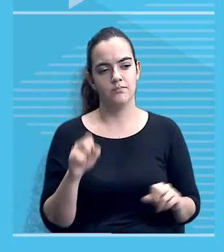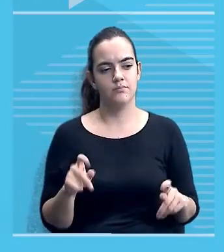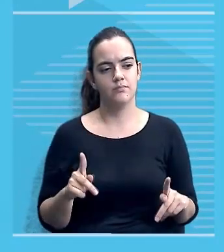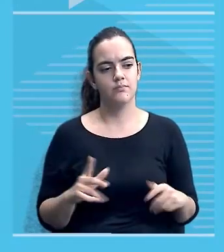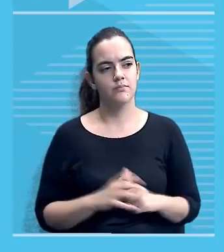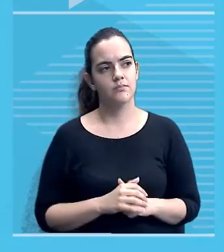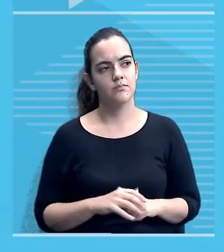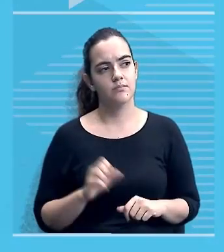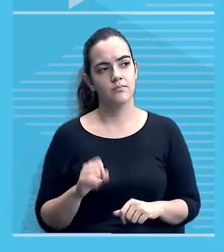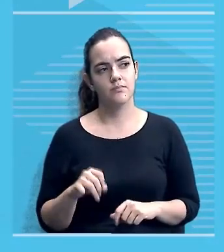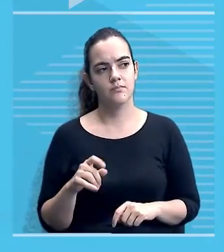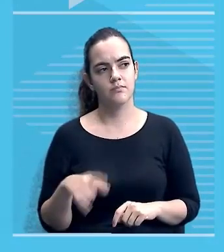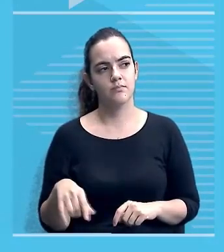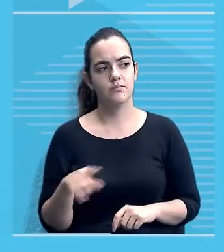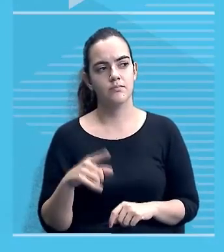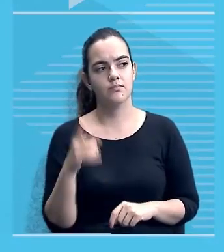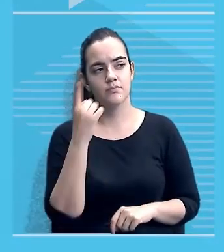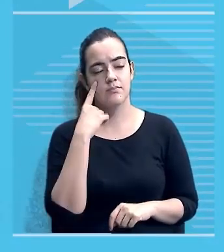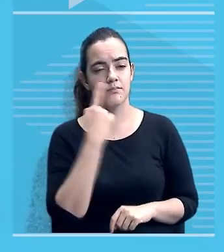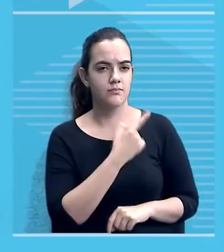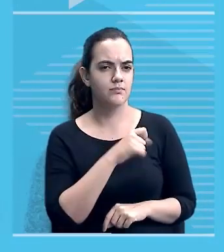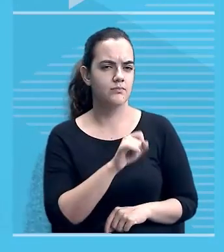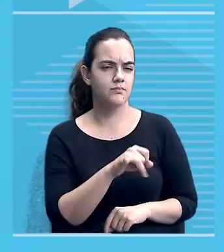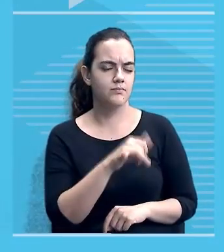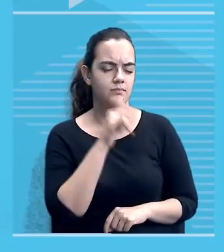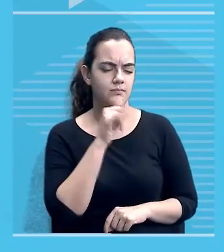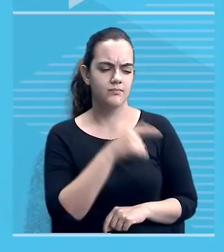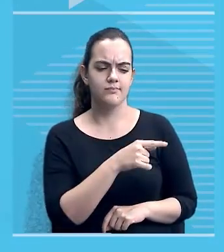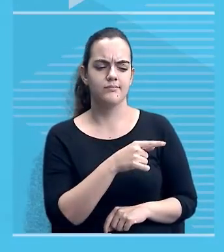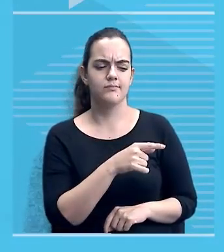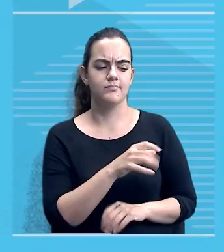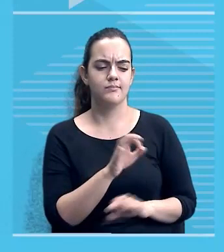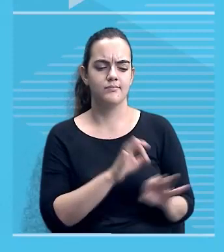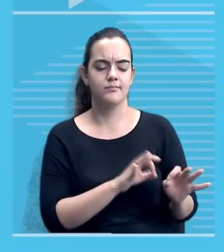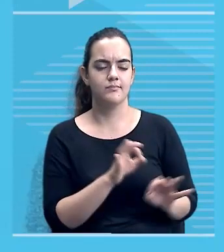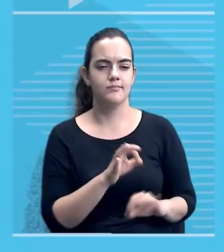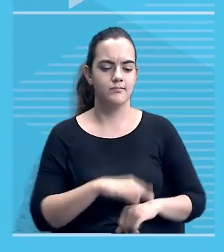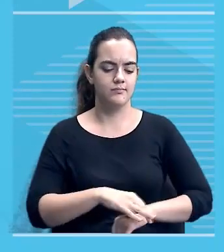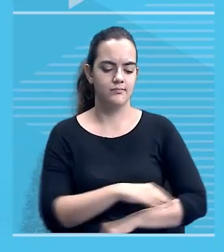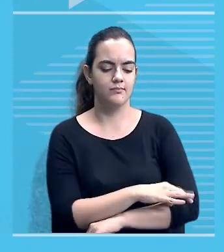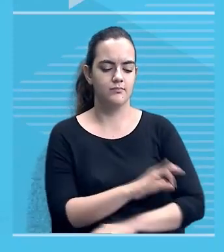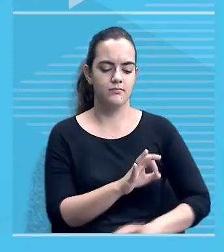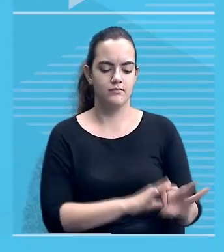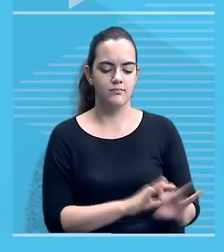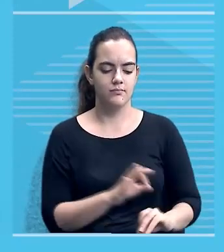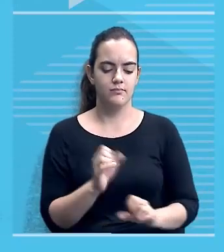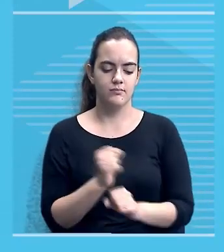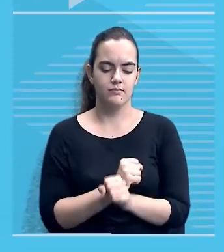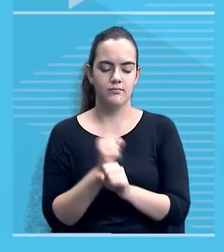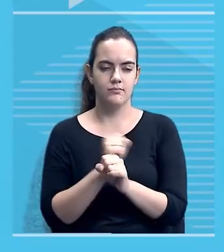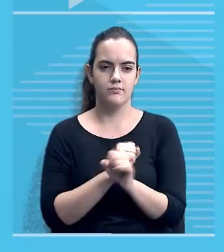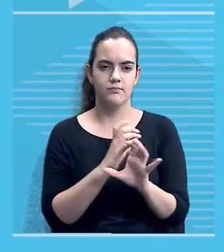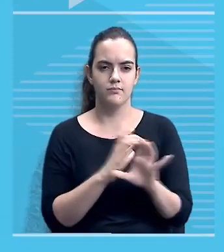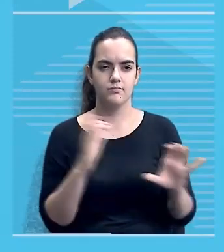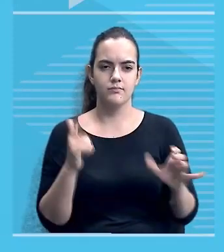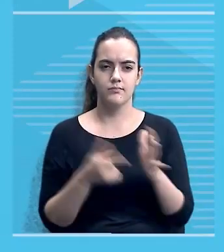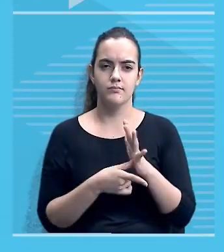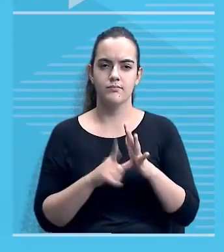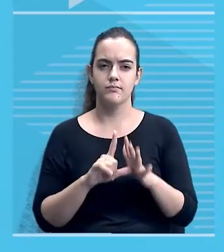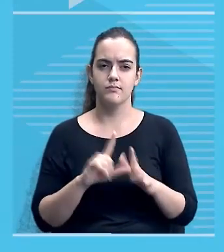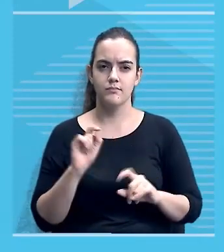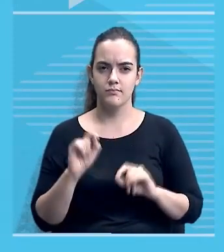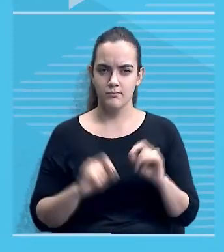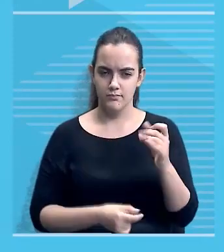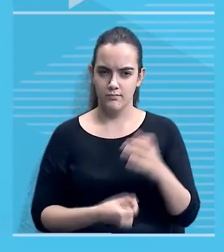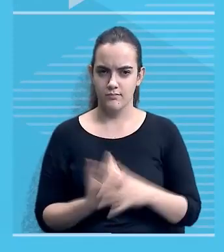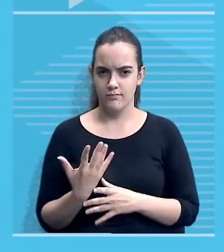ouvir e falar que uma cidade é planejada né ela se caracteriza exatamente por ser uma